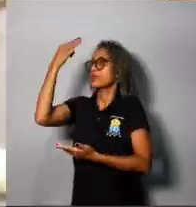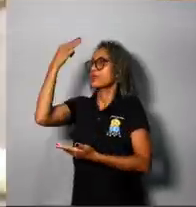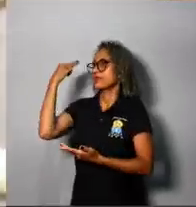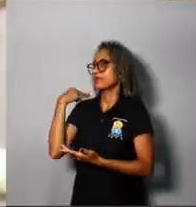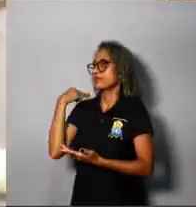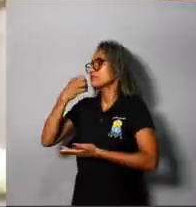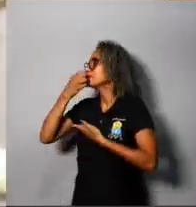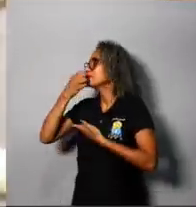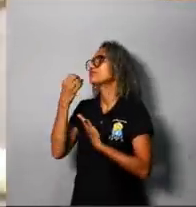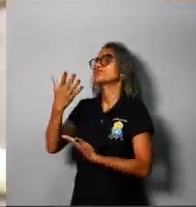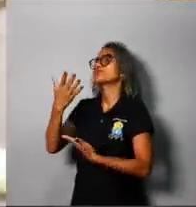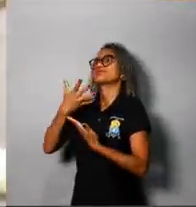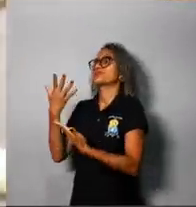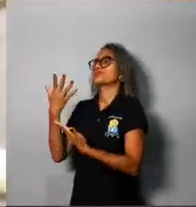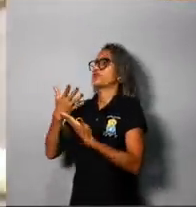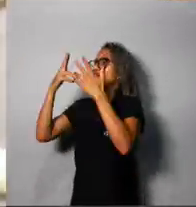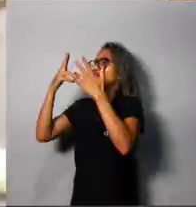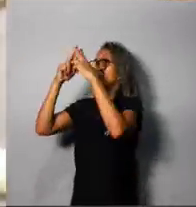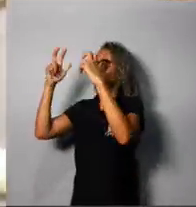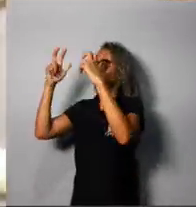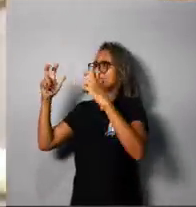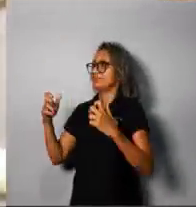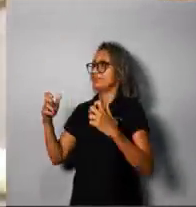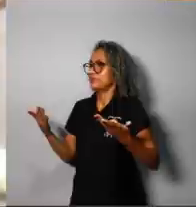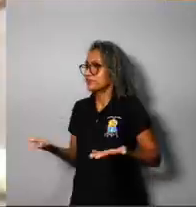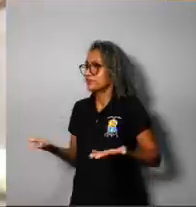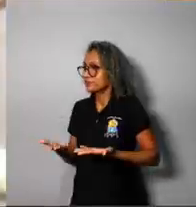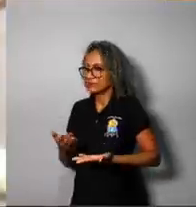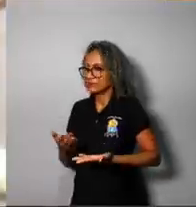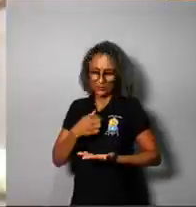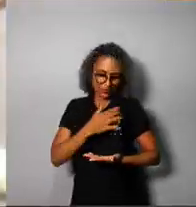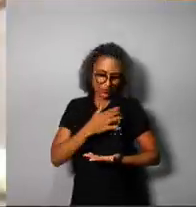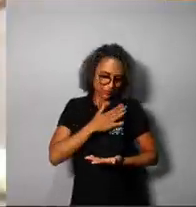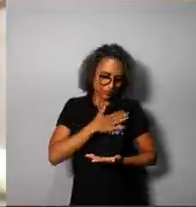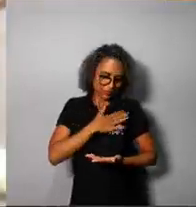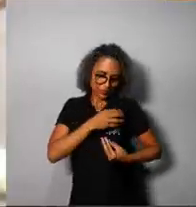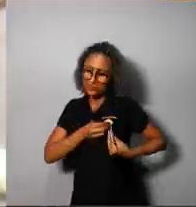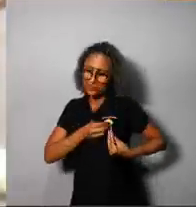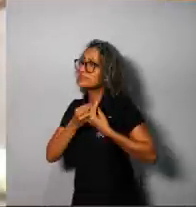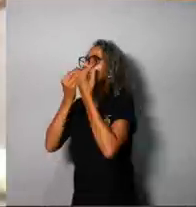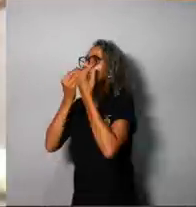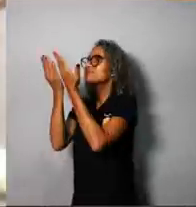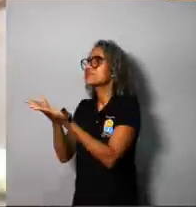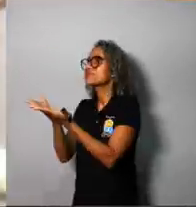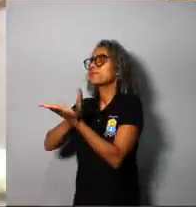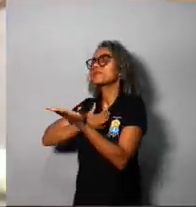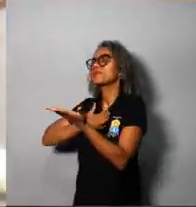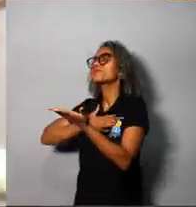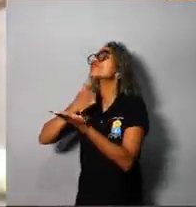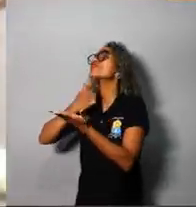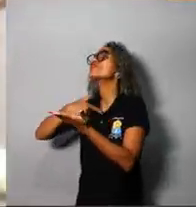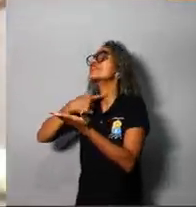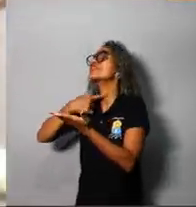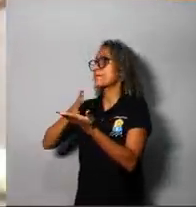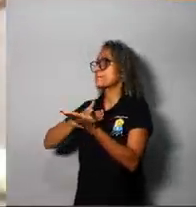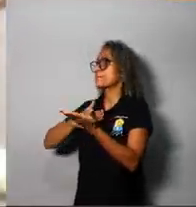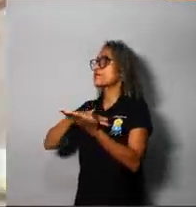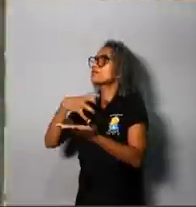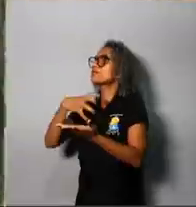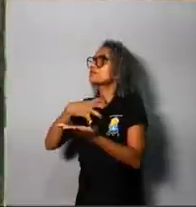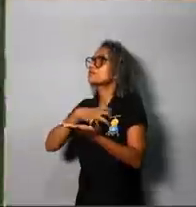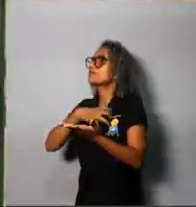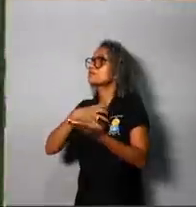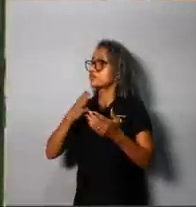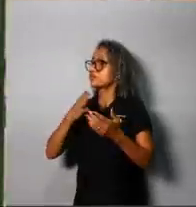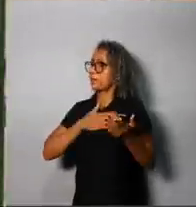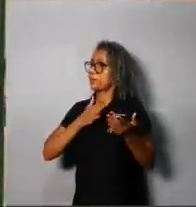Nazaré, a ti consagro agora as minhas aspirações, meus projetos,